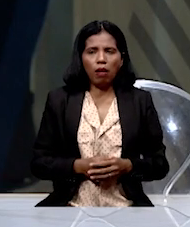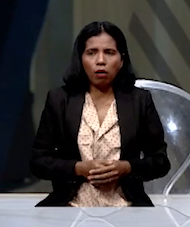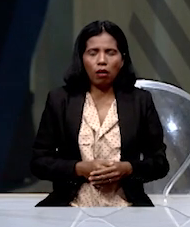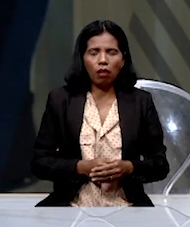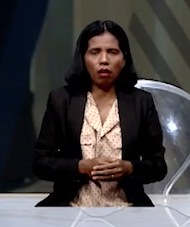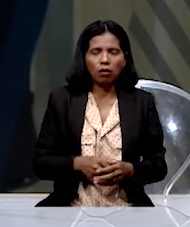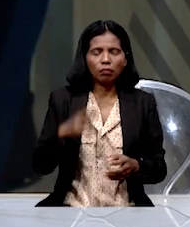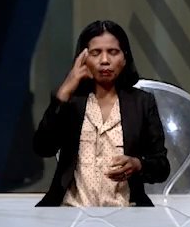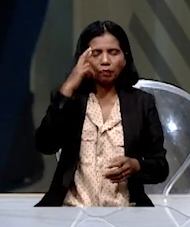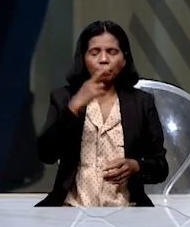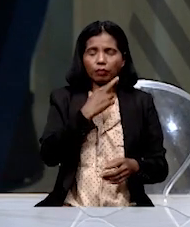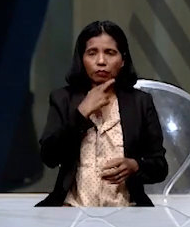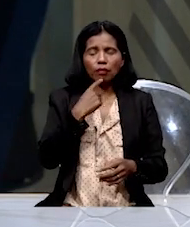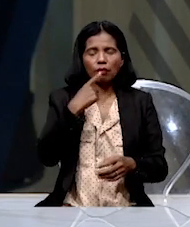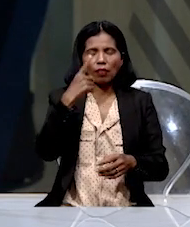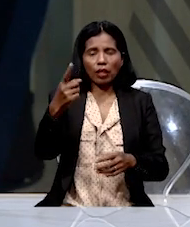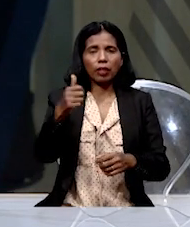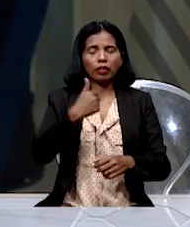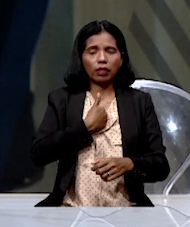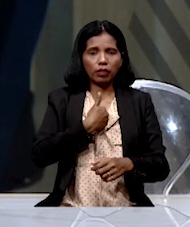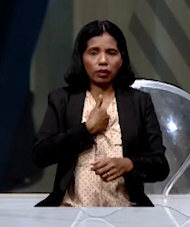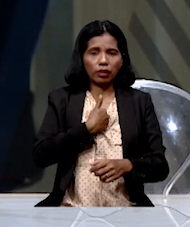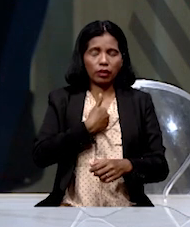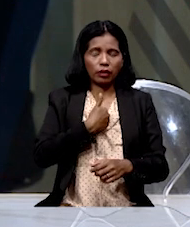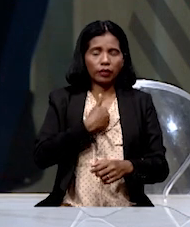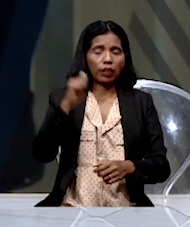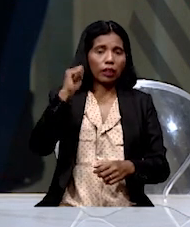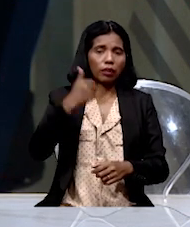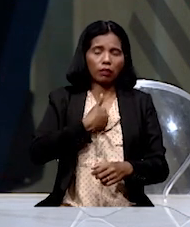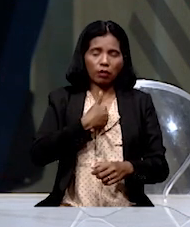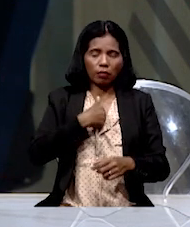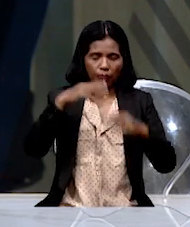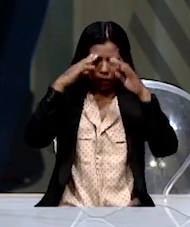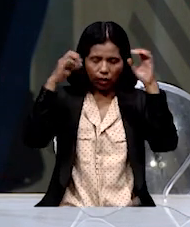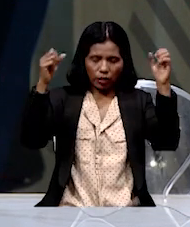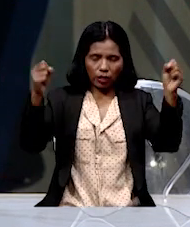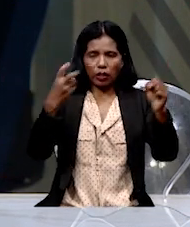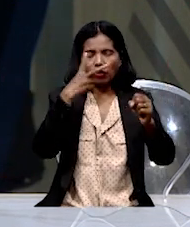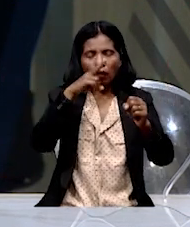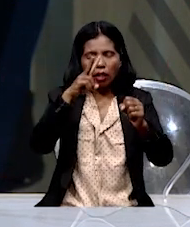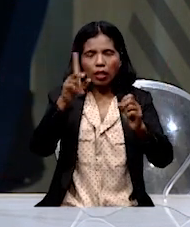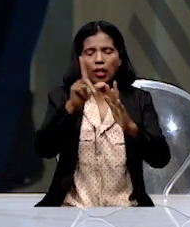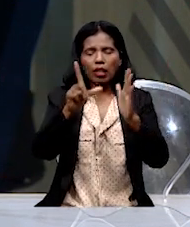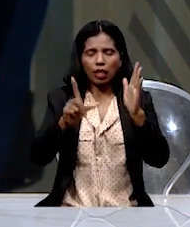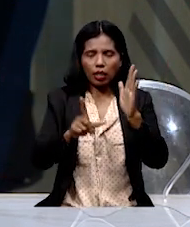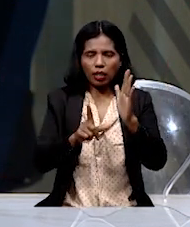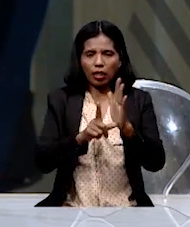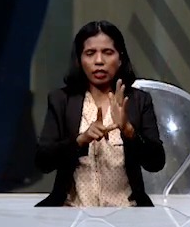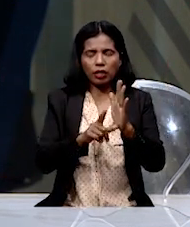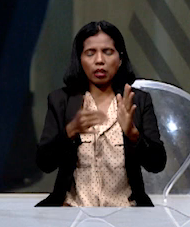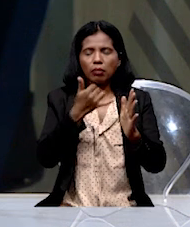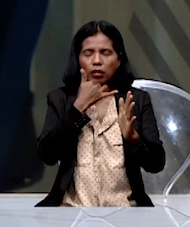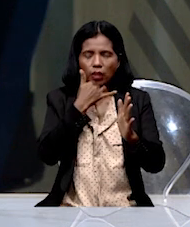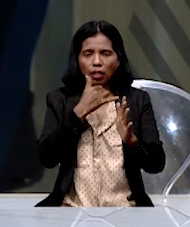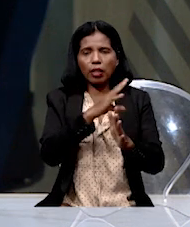Vamos orta até tem candidata para presidente da República atu corrige actos ilegais no